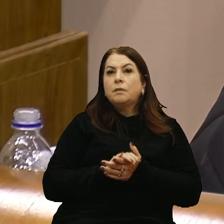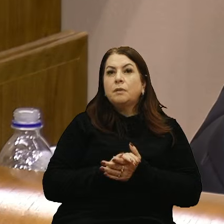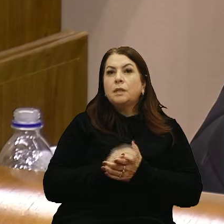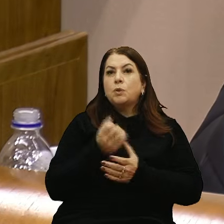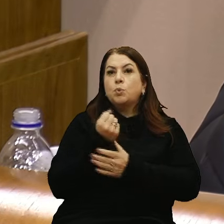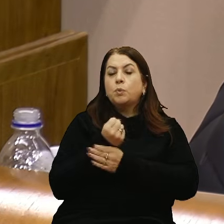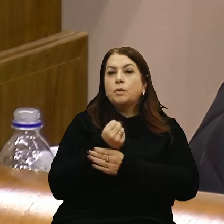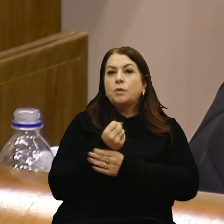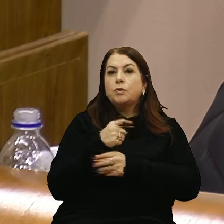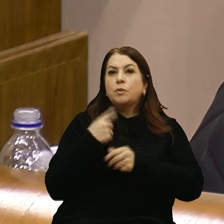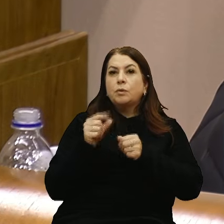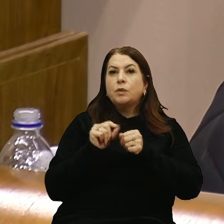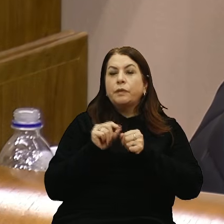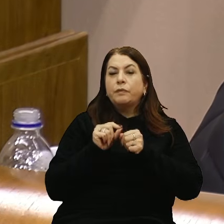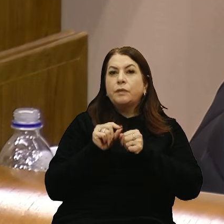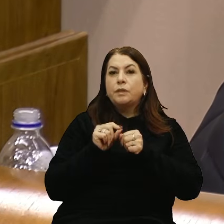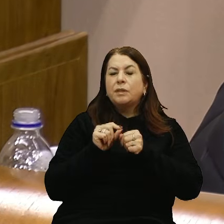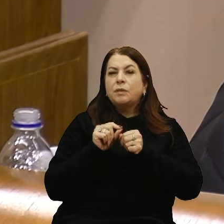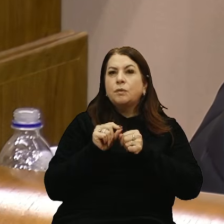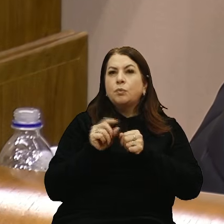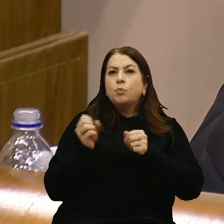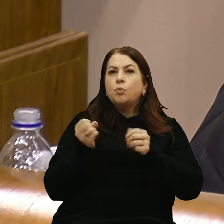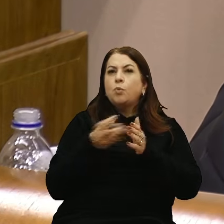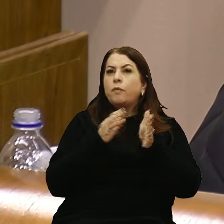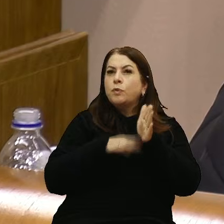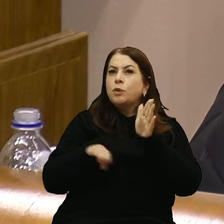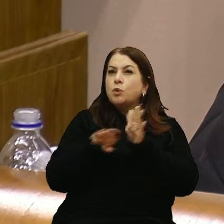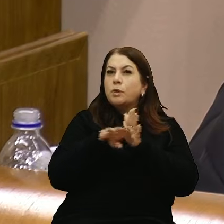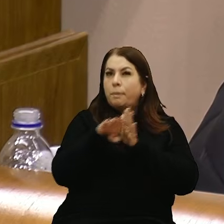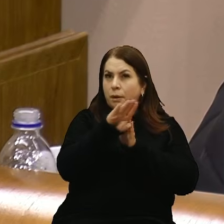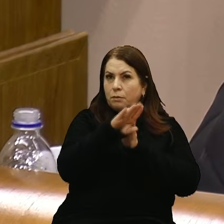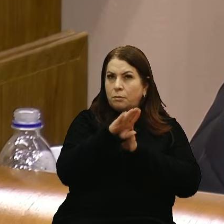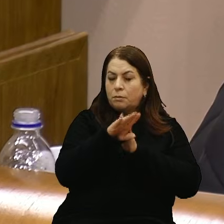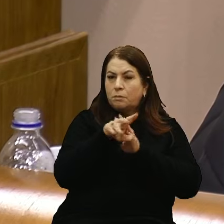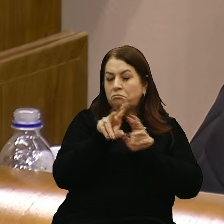segurança, nós estamos fazendo um novo estacionamento.